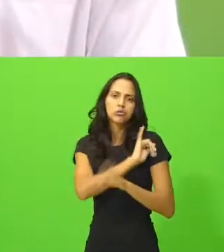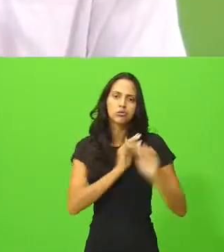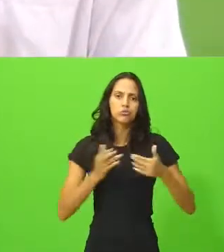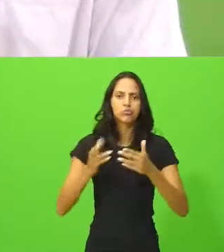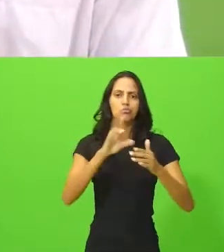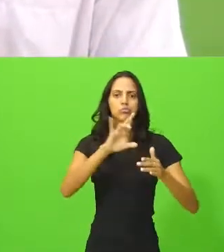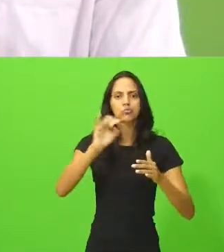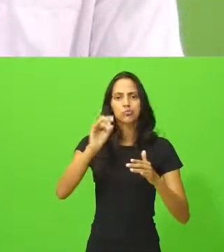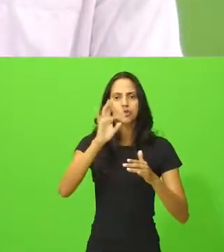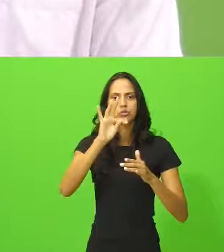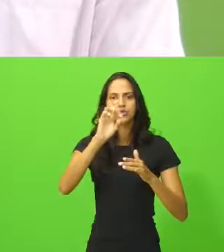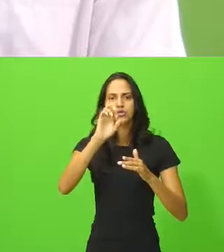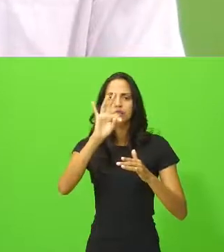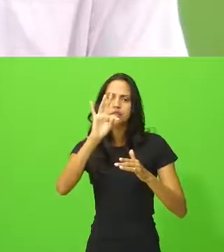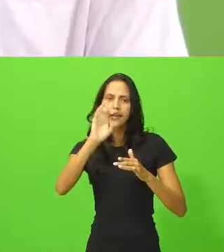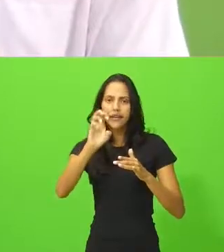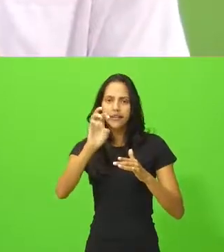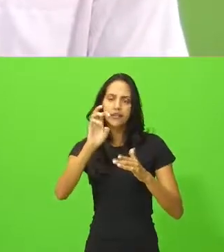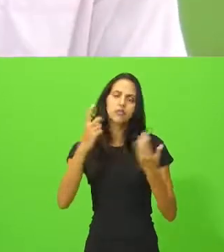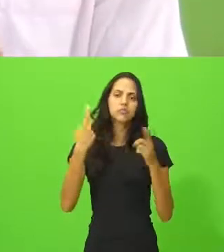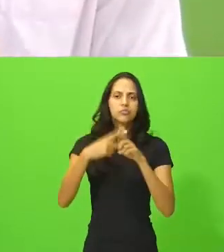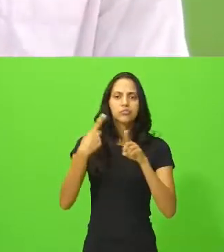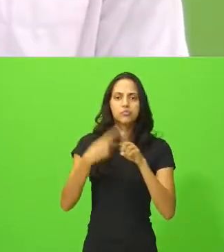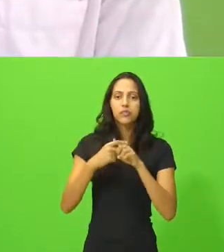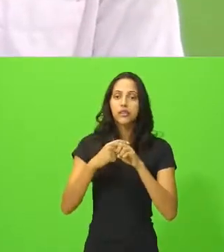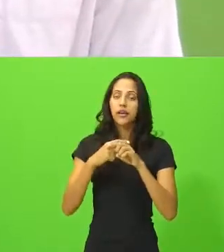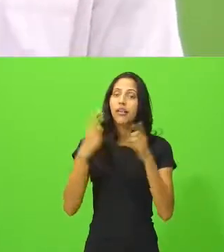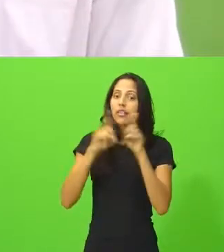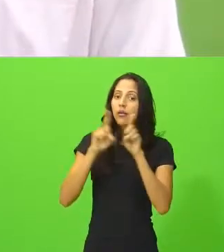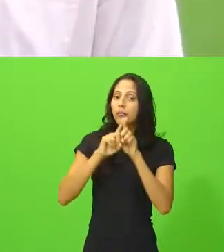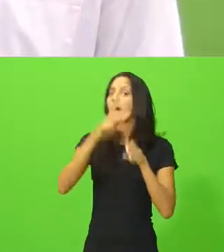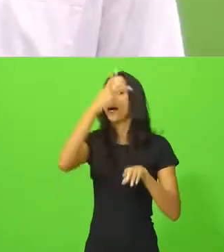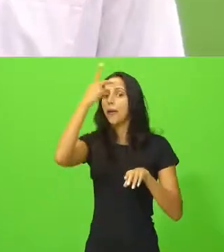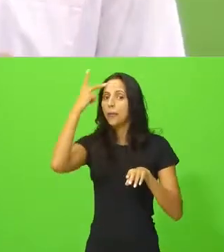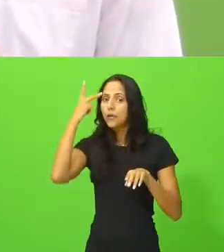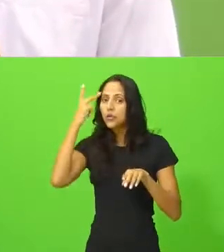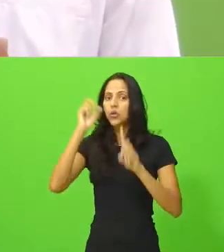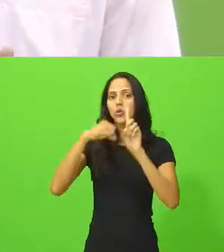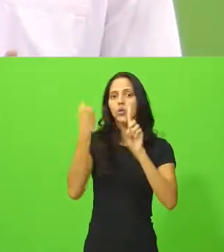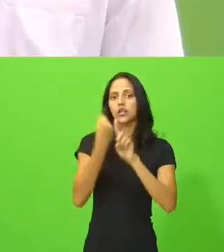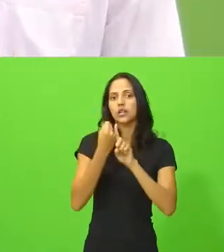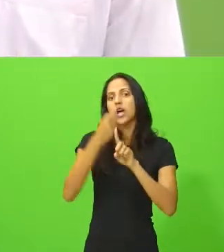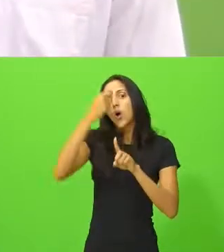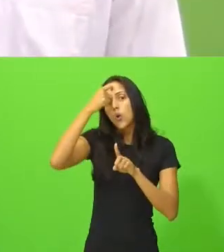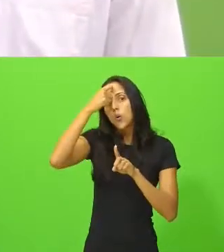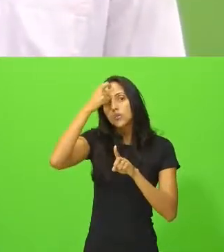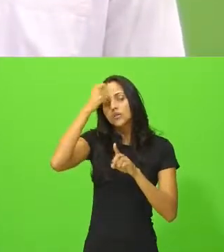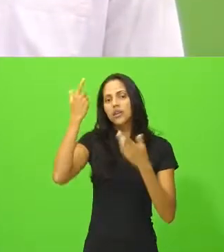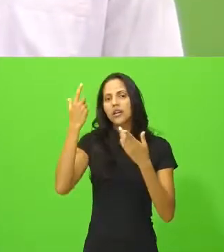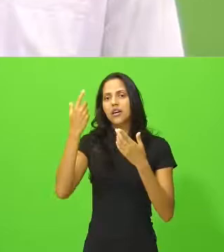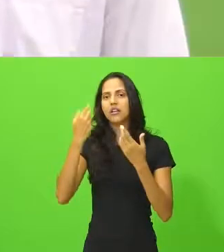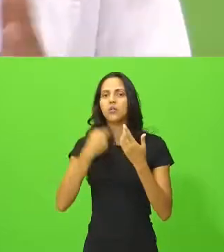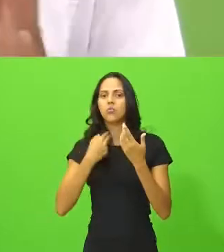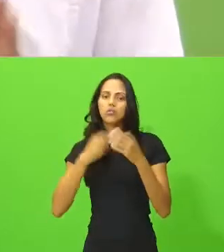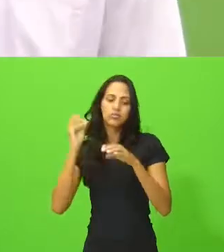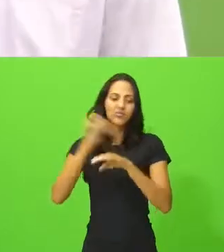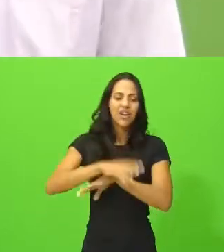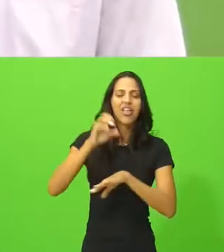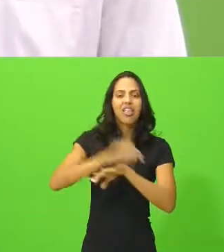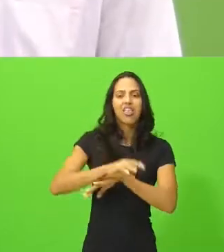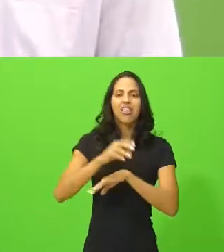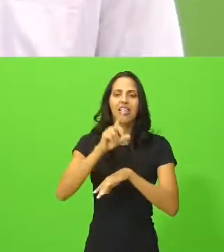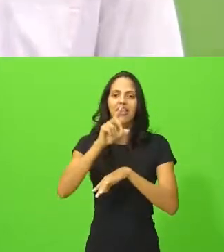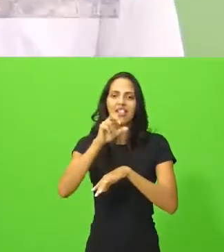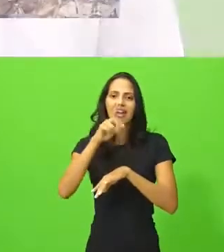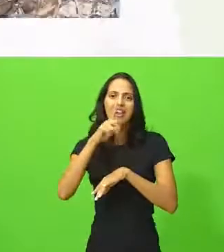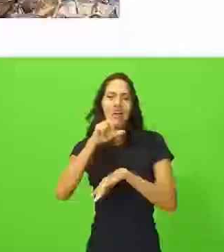Basta o governo querer, mas também que a população tenha a sua contribuição em não lançar esses dejetos no rio.